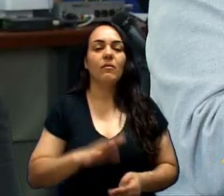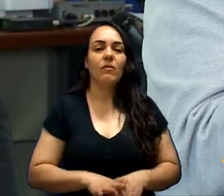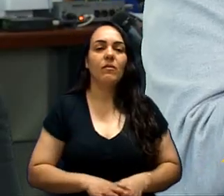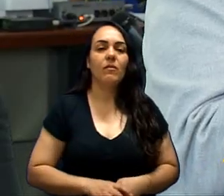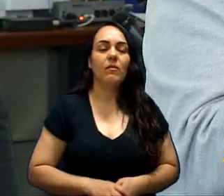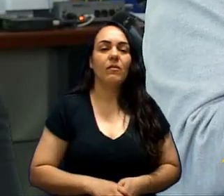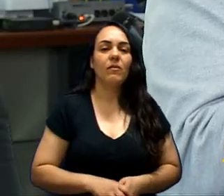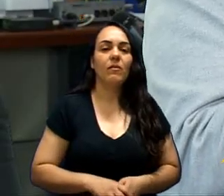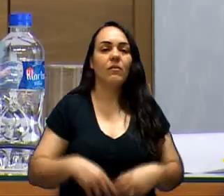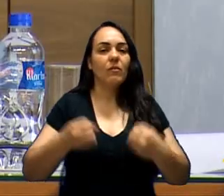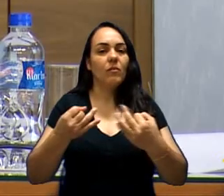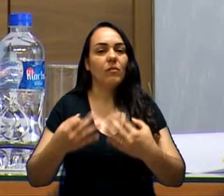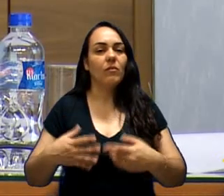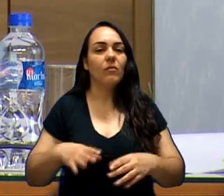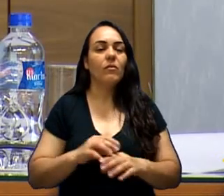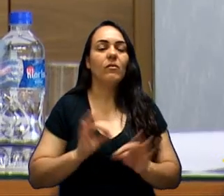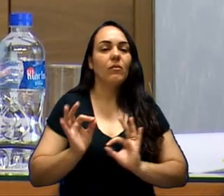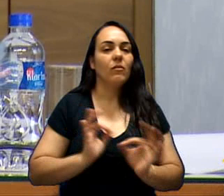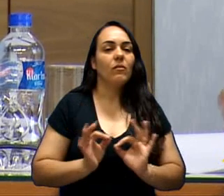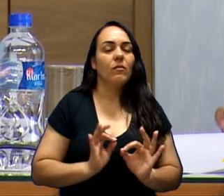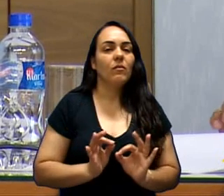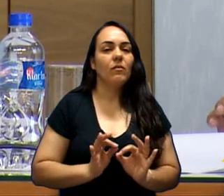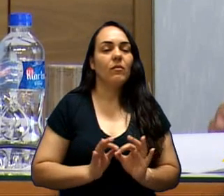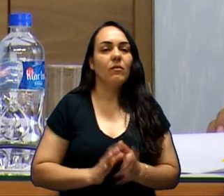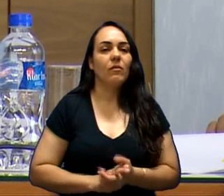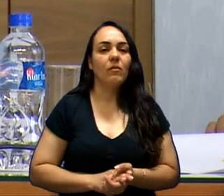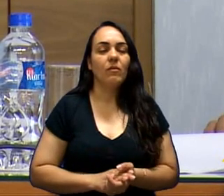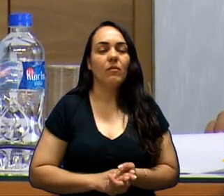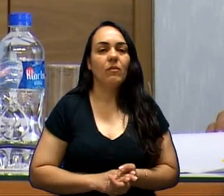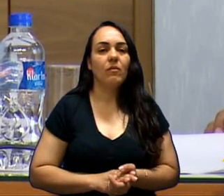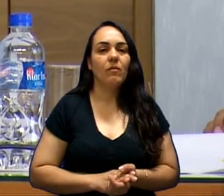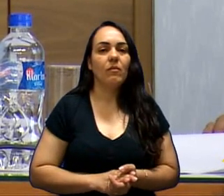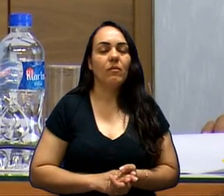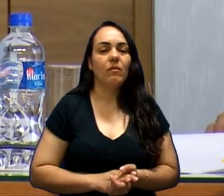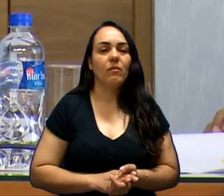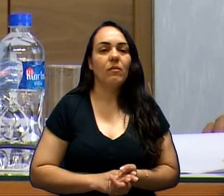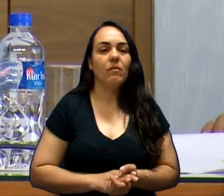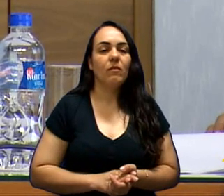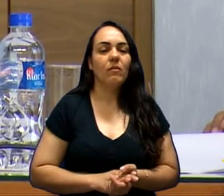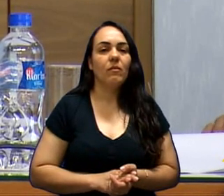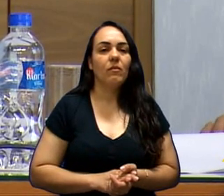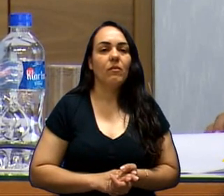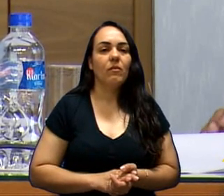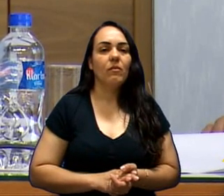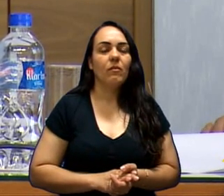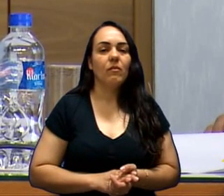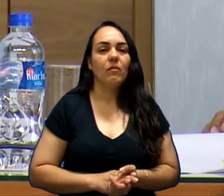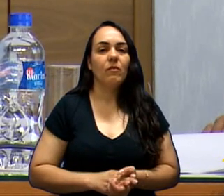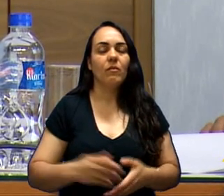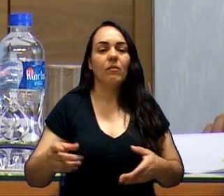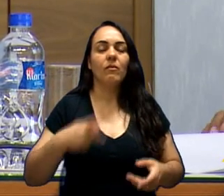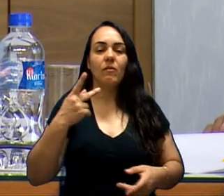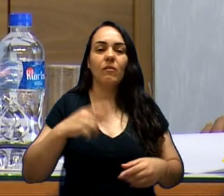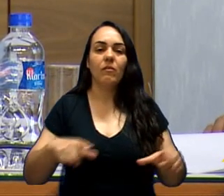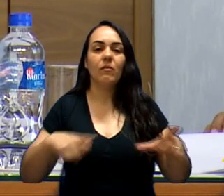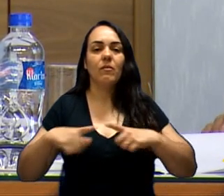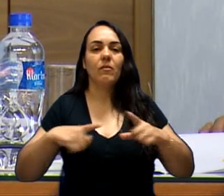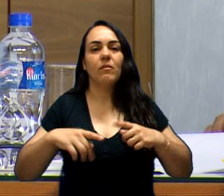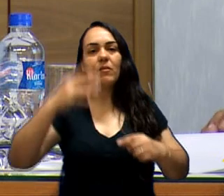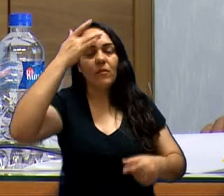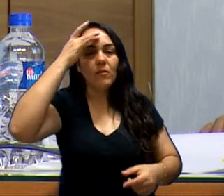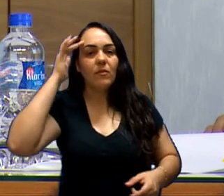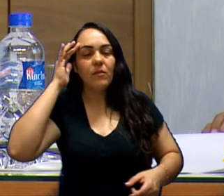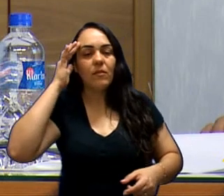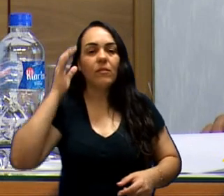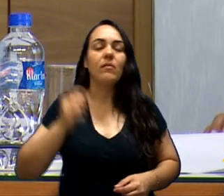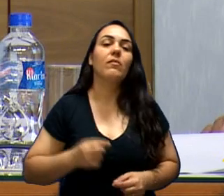não. É o... dispõe sobre a inamovibilidade de servidores públicos que